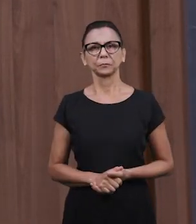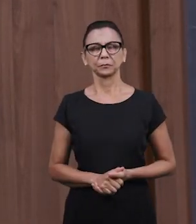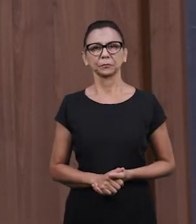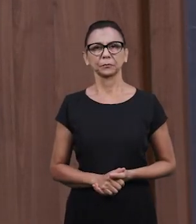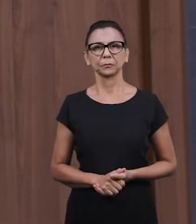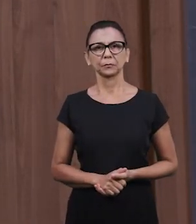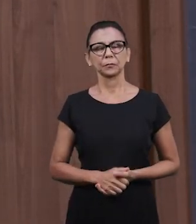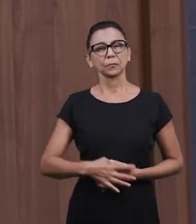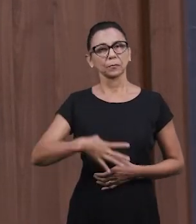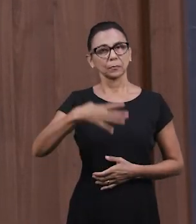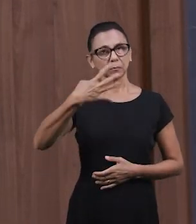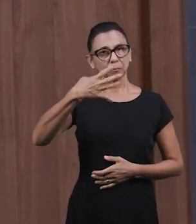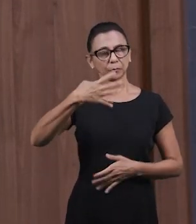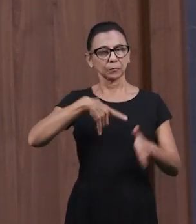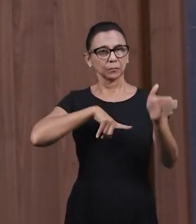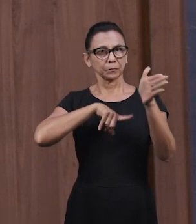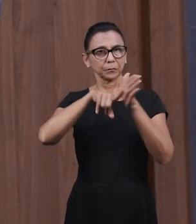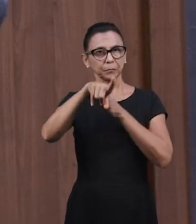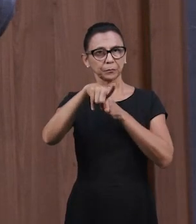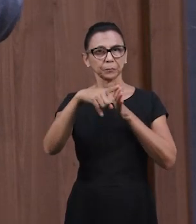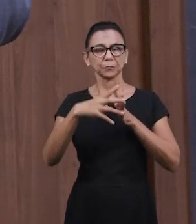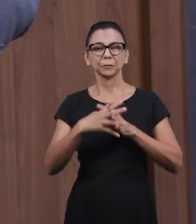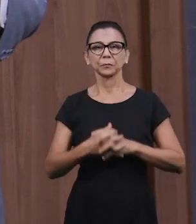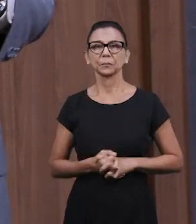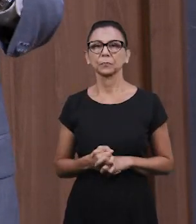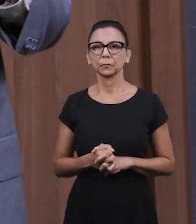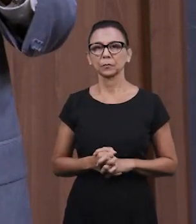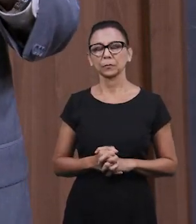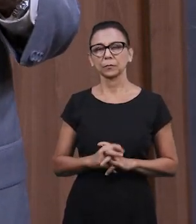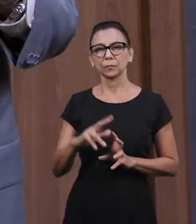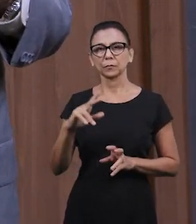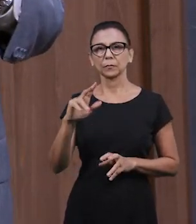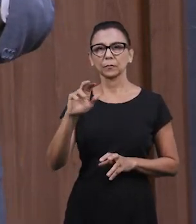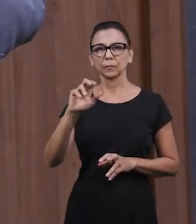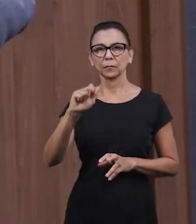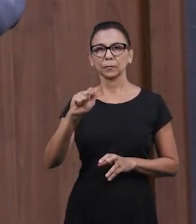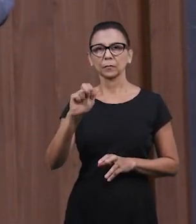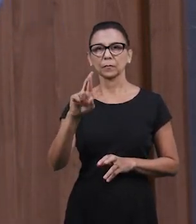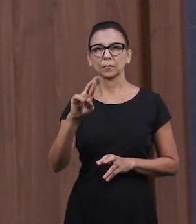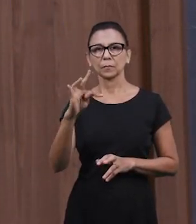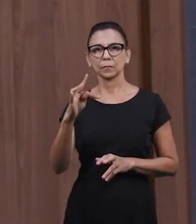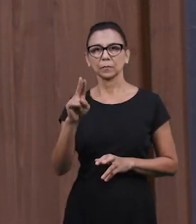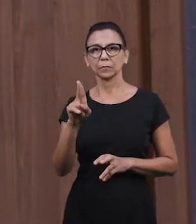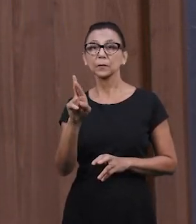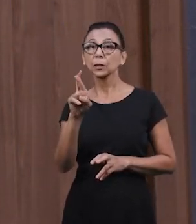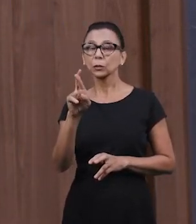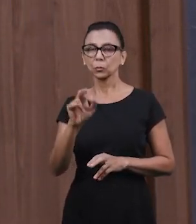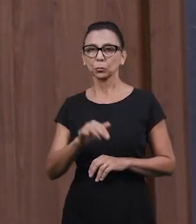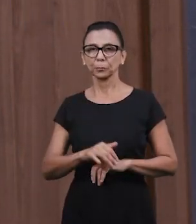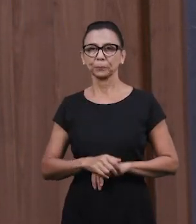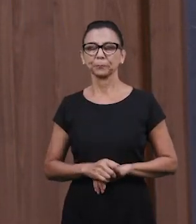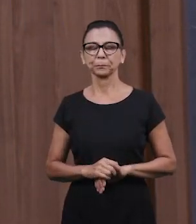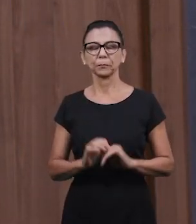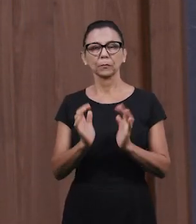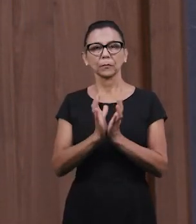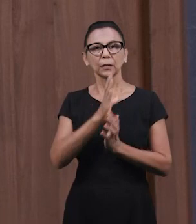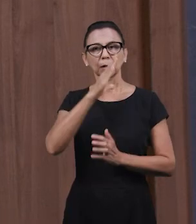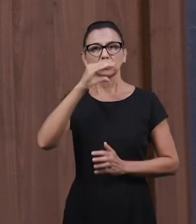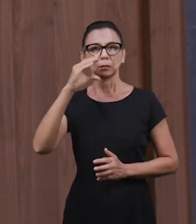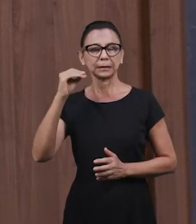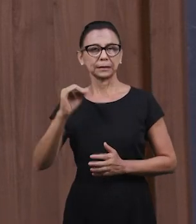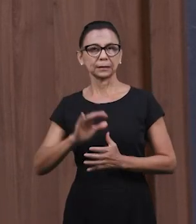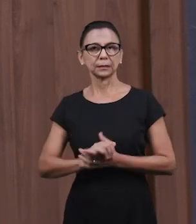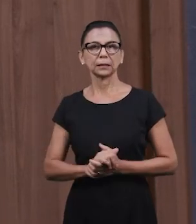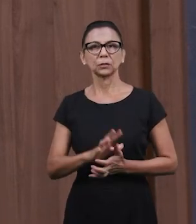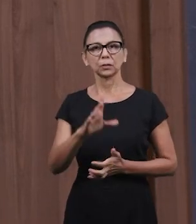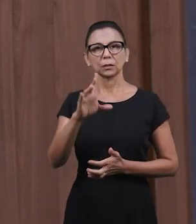sabia. Essa quarta pergunta, vamos dirigi-la para o Arthur. O Arthur é da classe de adolescentes, lá da